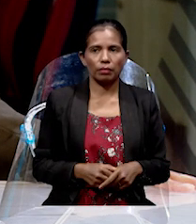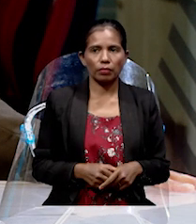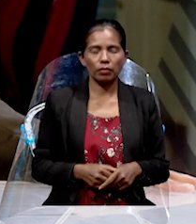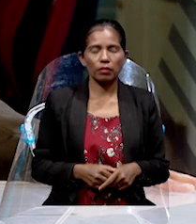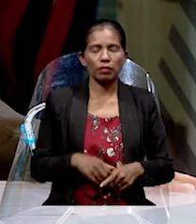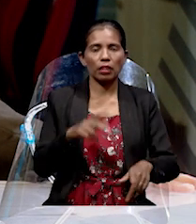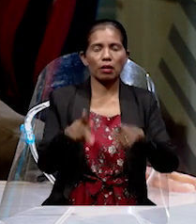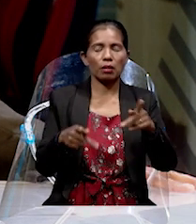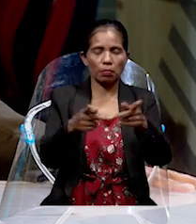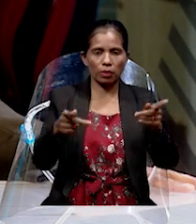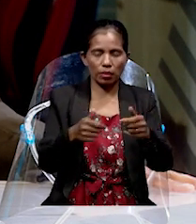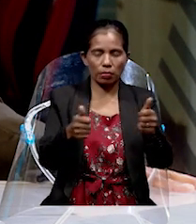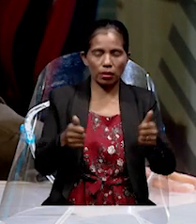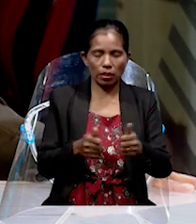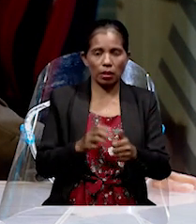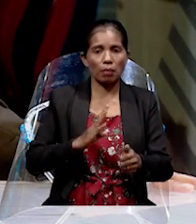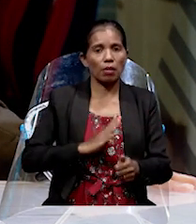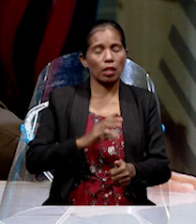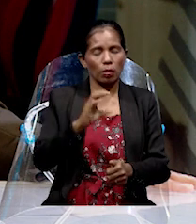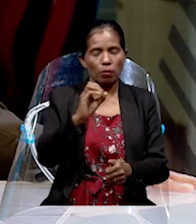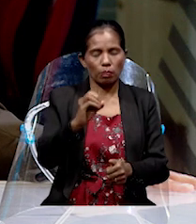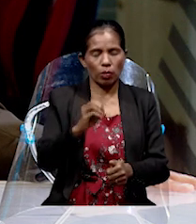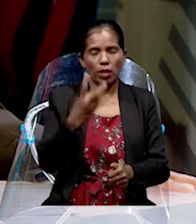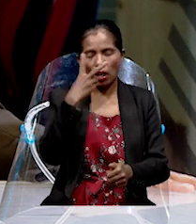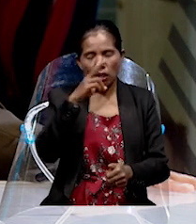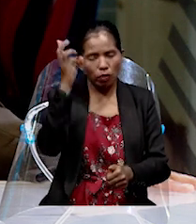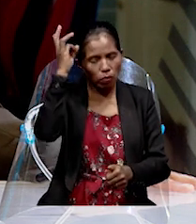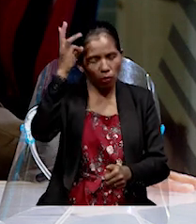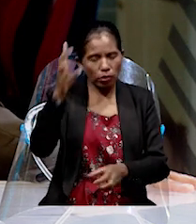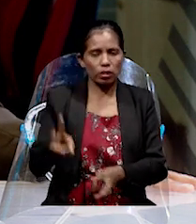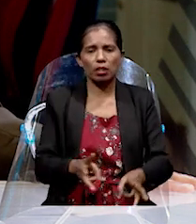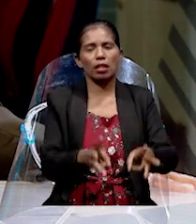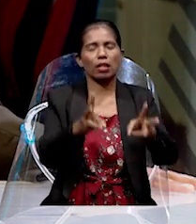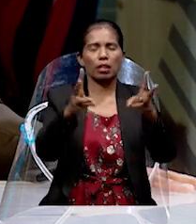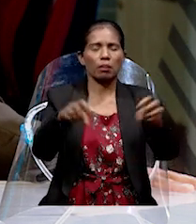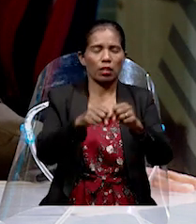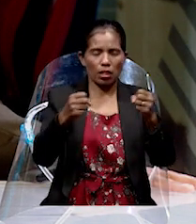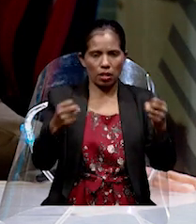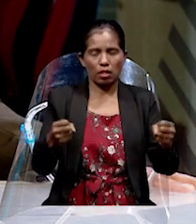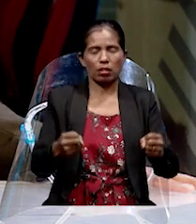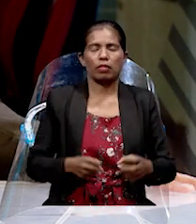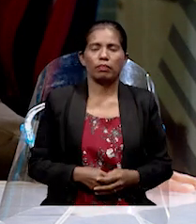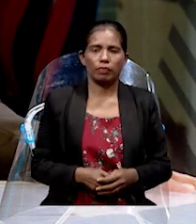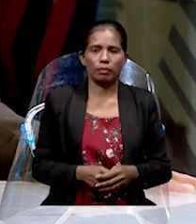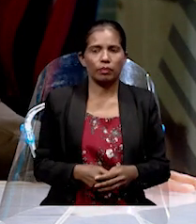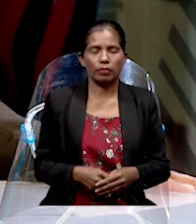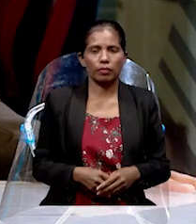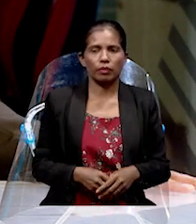Comunidade Poço Administrativo Balibó preocupa a estrada Nebeliga, município de Ilha no Bubunaru, também condição grave.